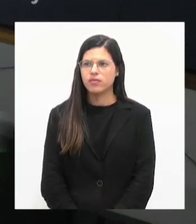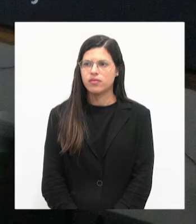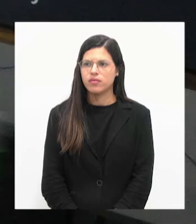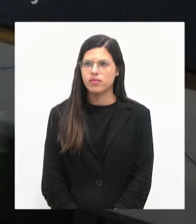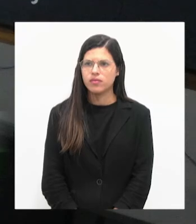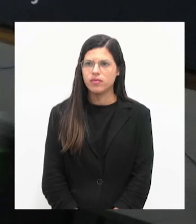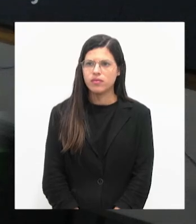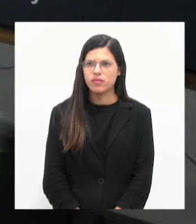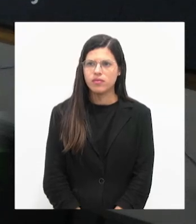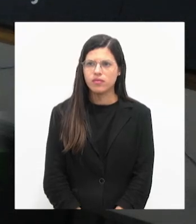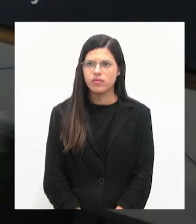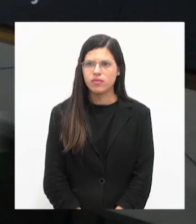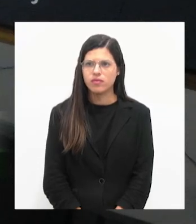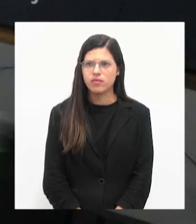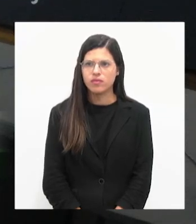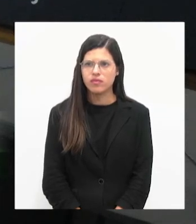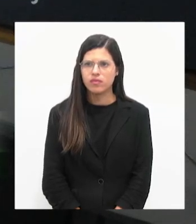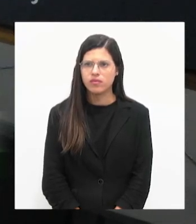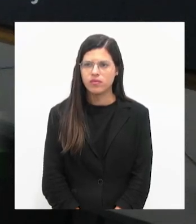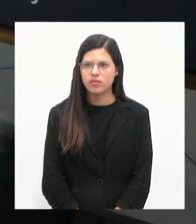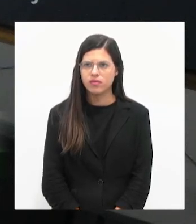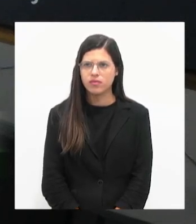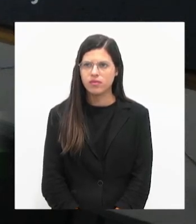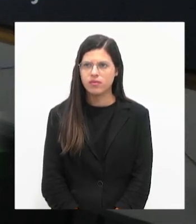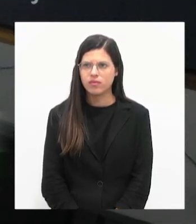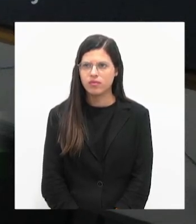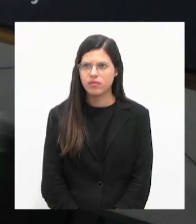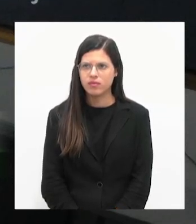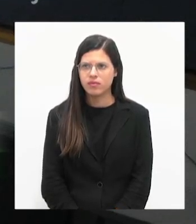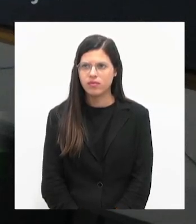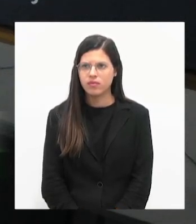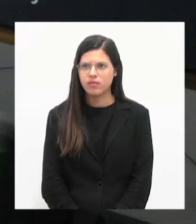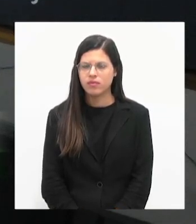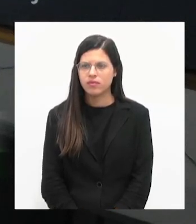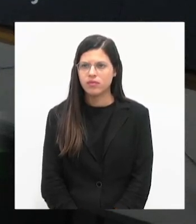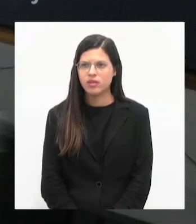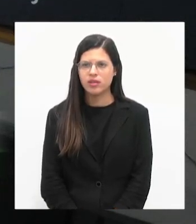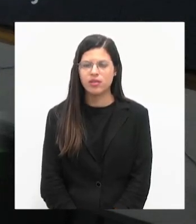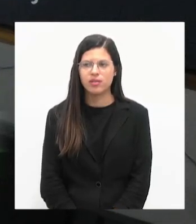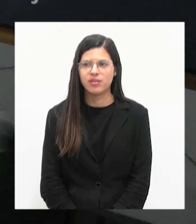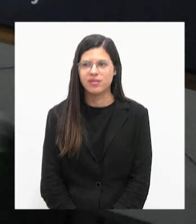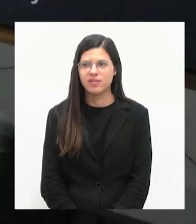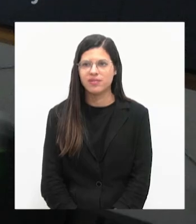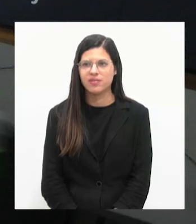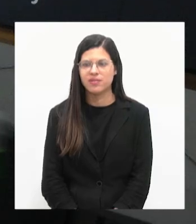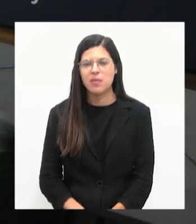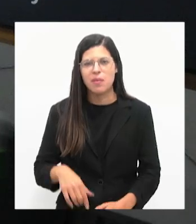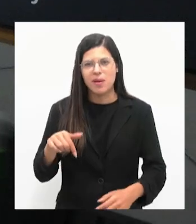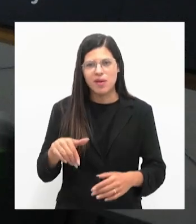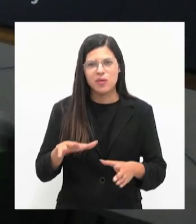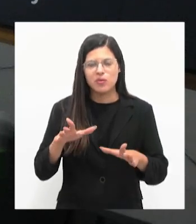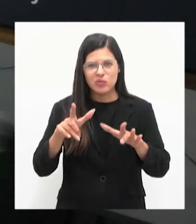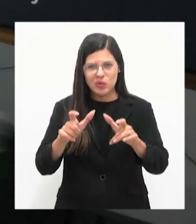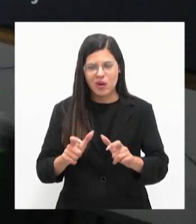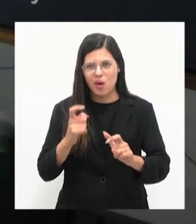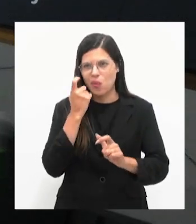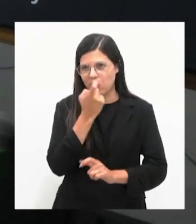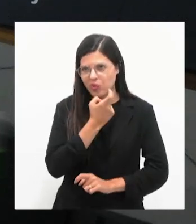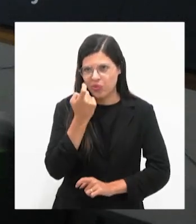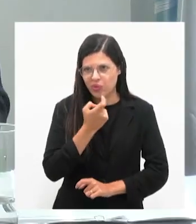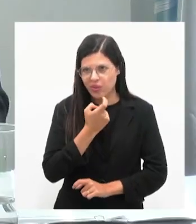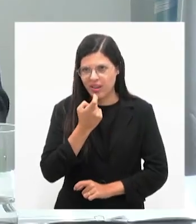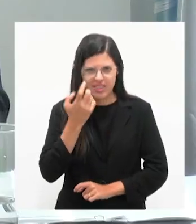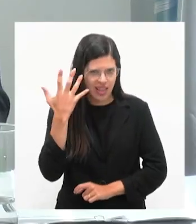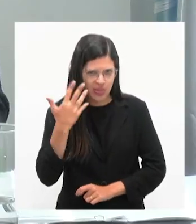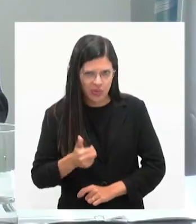e arritmia cardíaca. Pelo consultório odontológico. Isso é natural, pô. Do dentista. Ótimo,